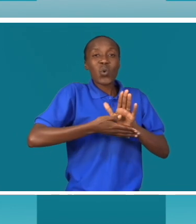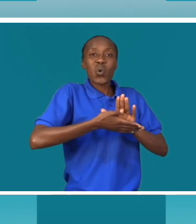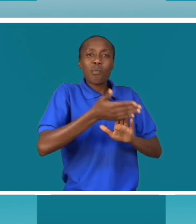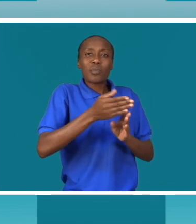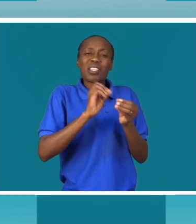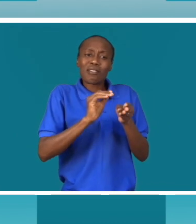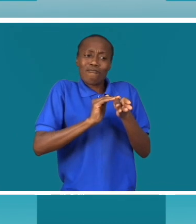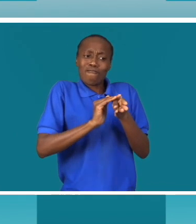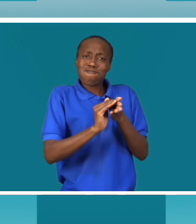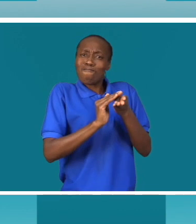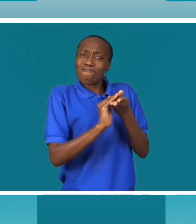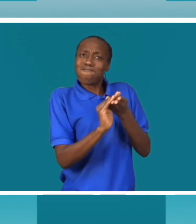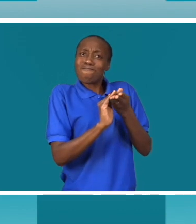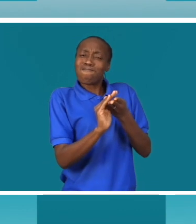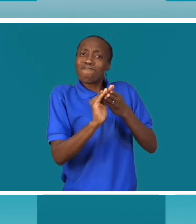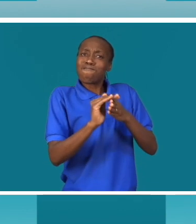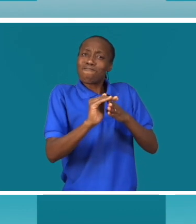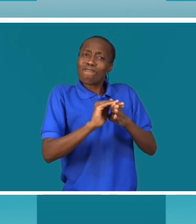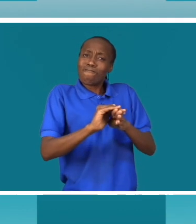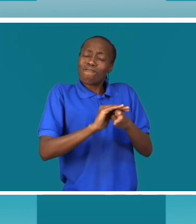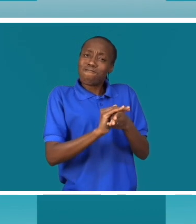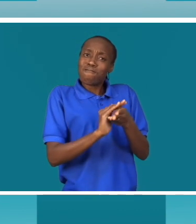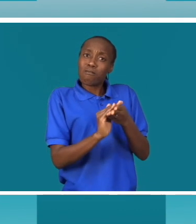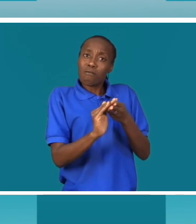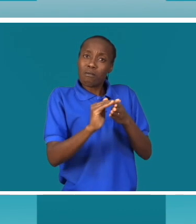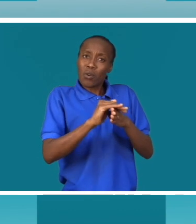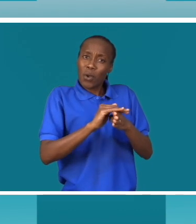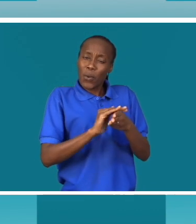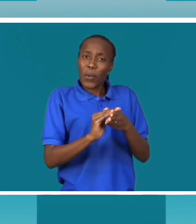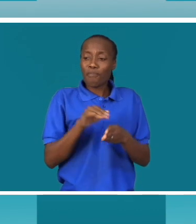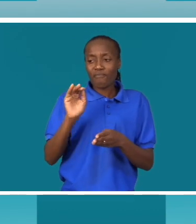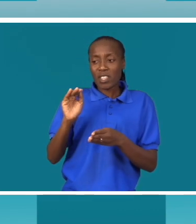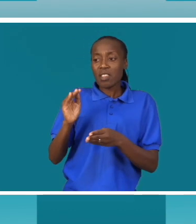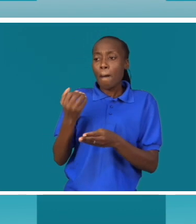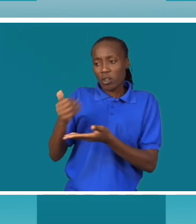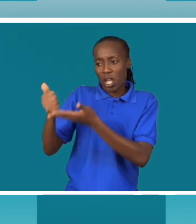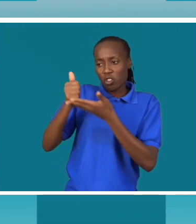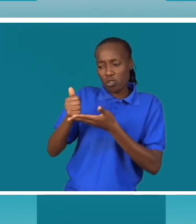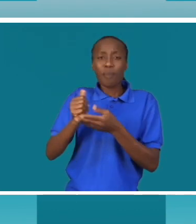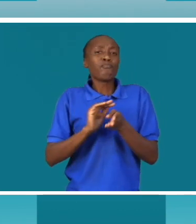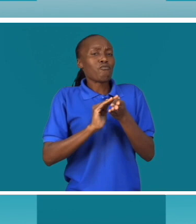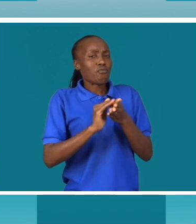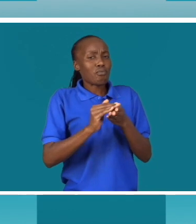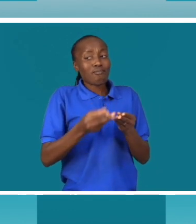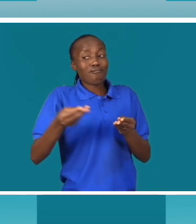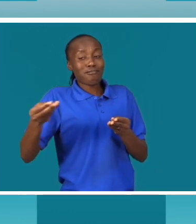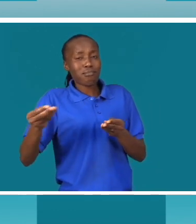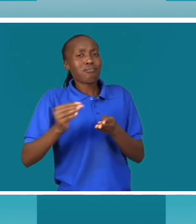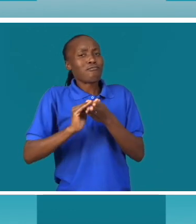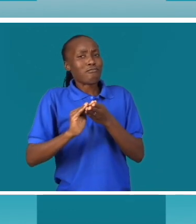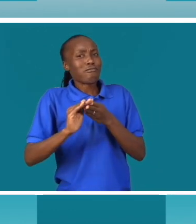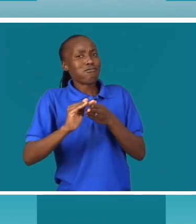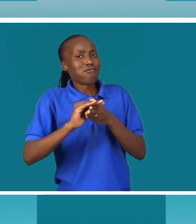cortá-la, dependendo da medida que pretendo dar ao copo. Baseamos-nos na